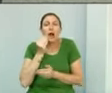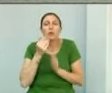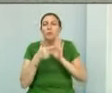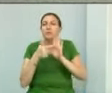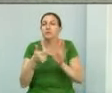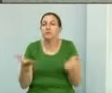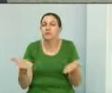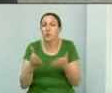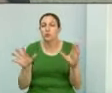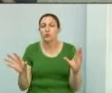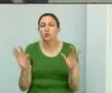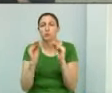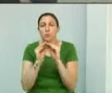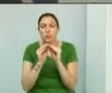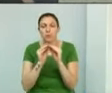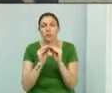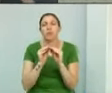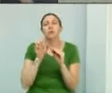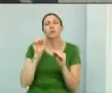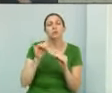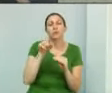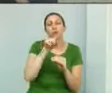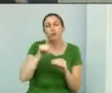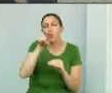sucinta. E quem quiser depois